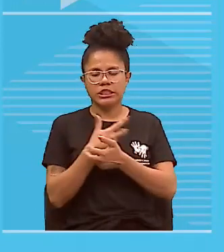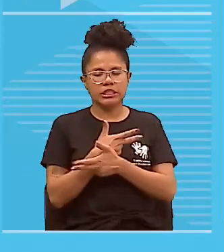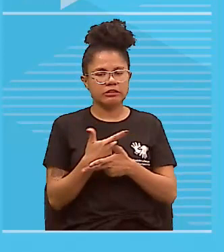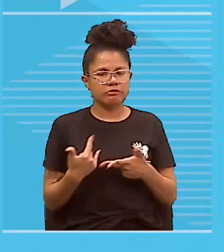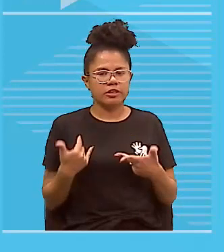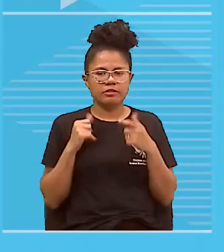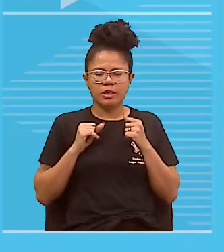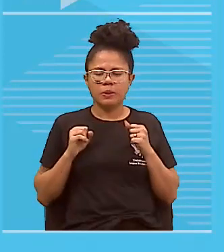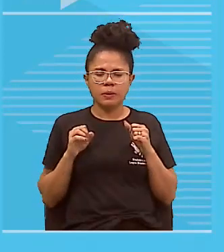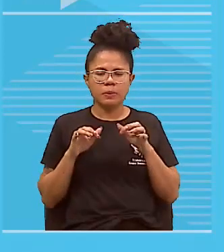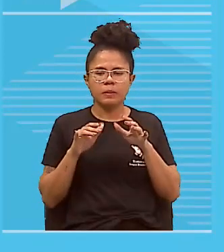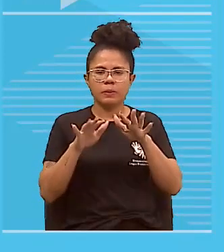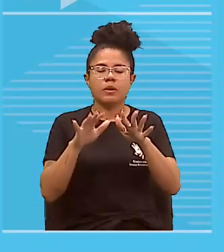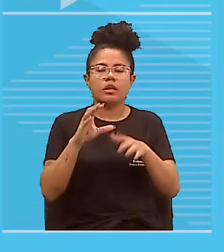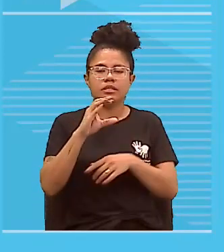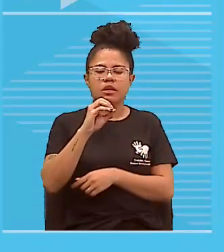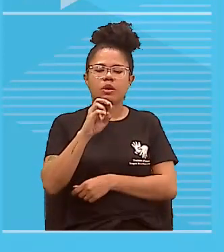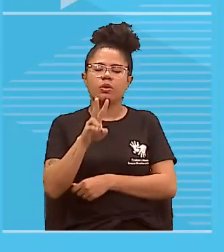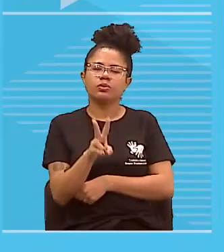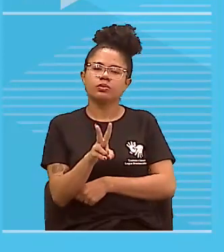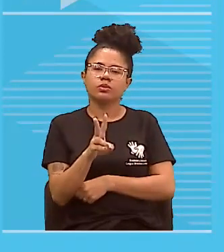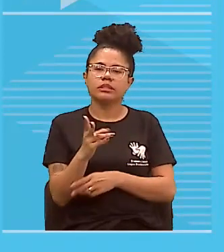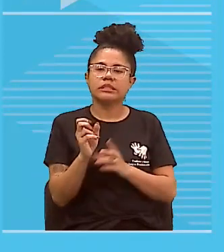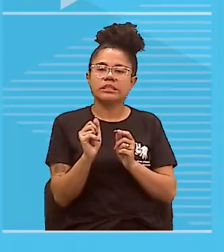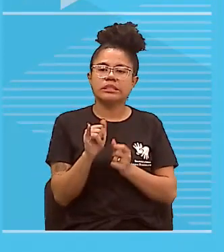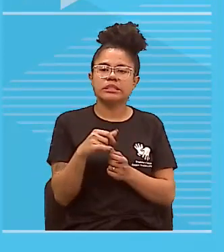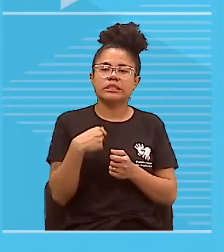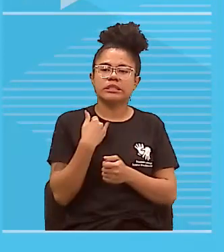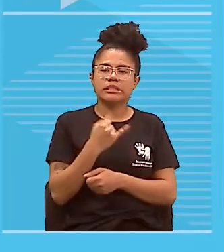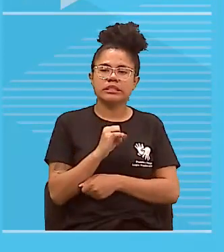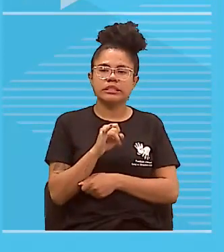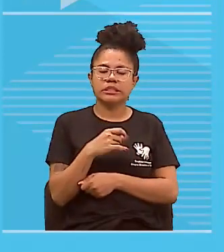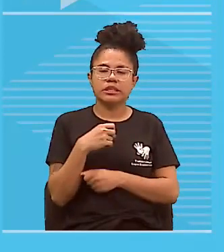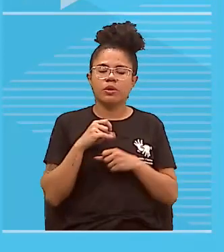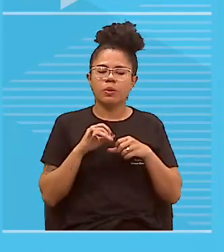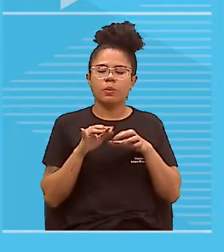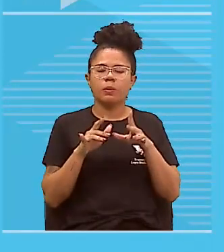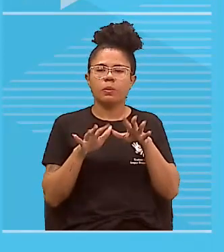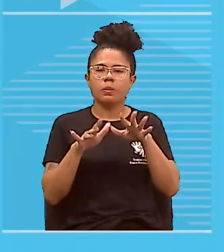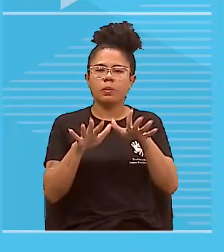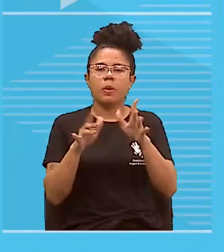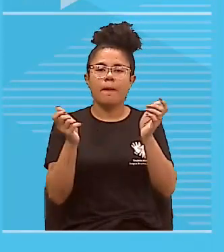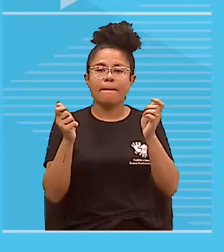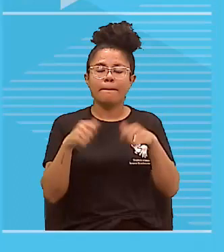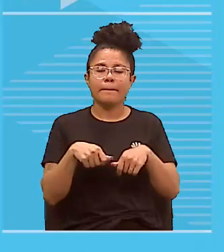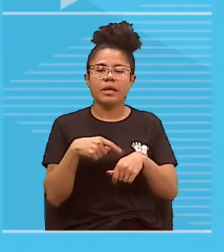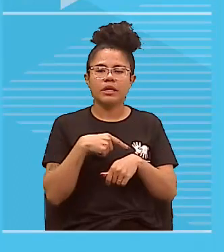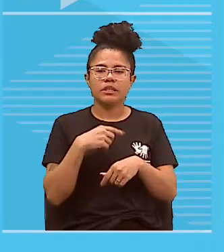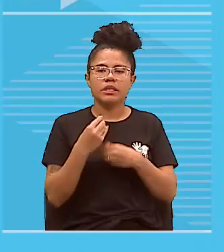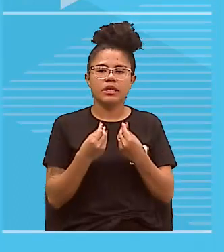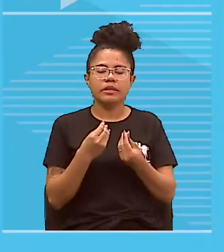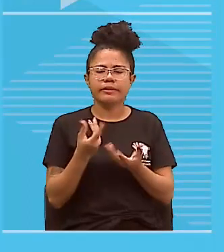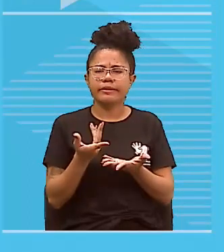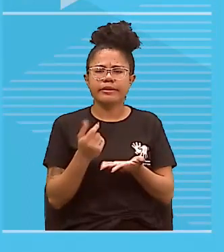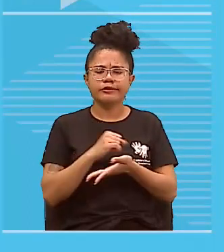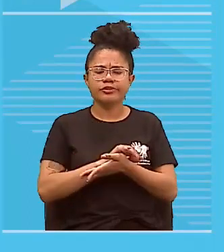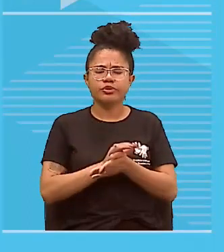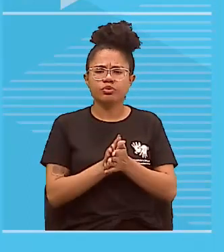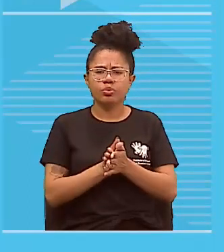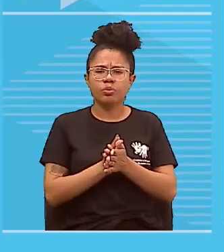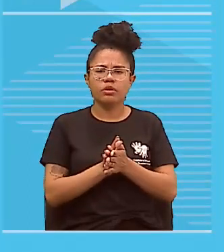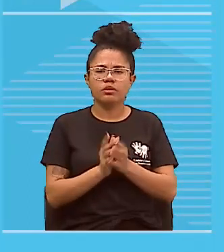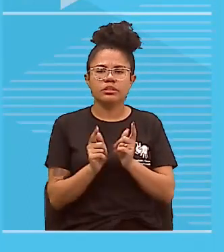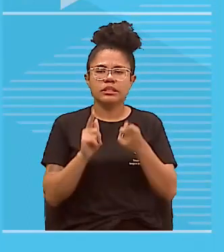vai lançar também esse gás. Aí, galera, quando eu lanço em excesso, eu preciso ter quem tire o gás da